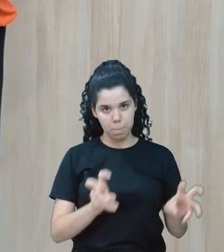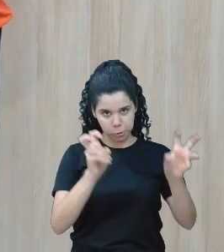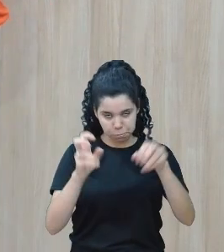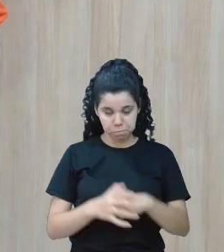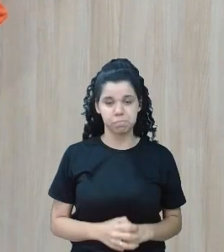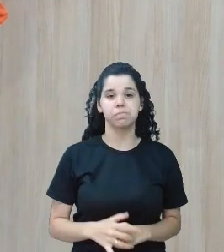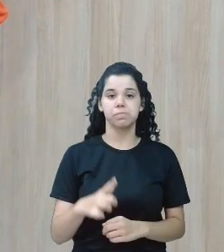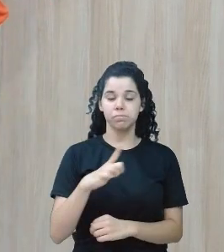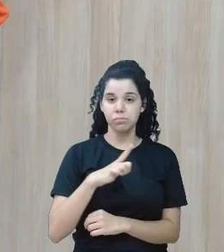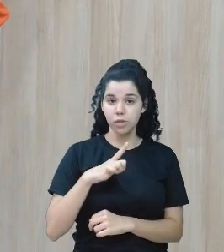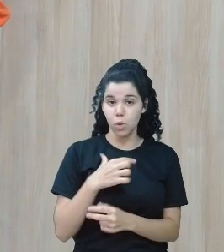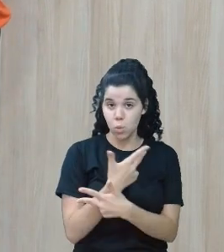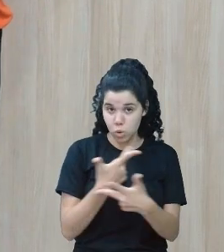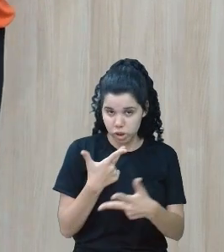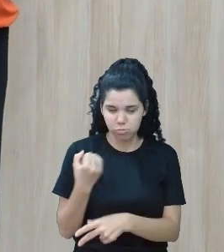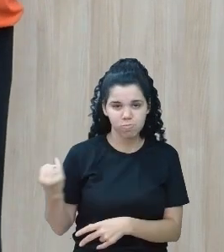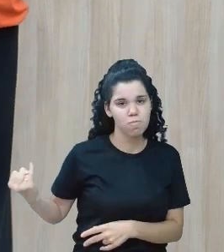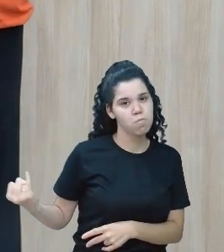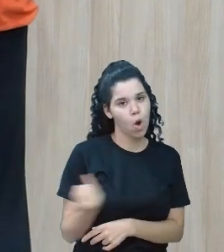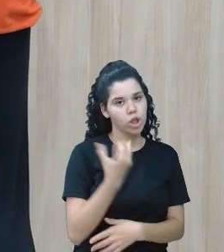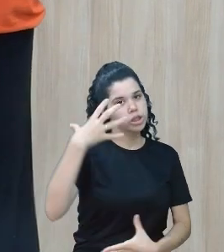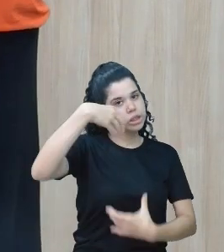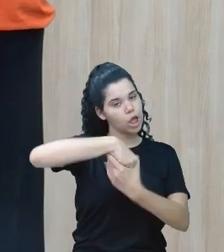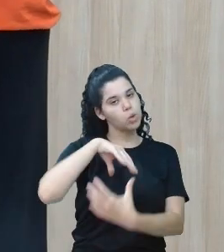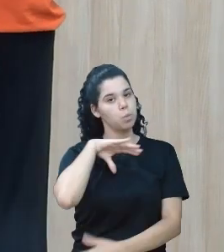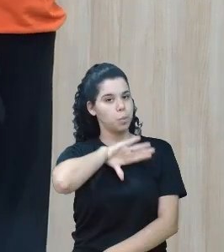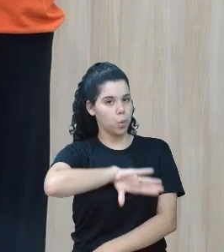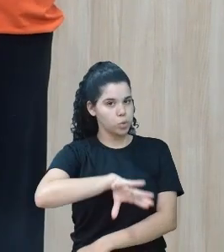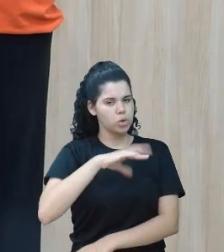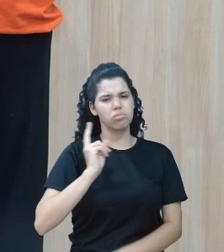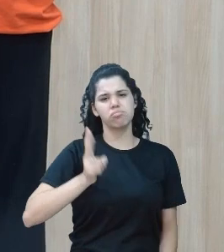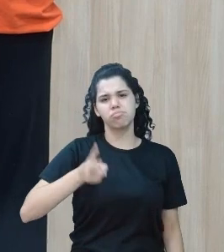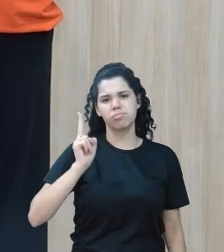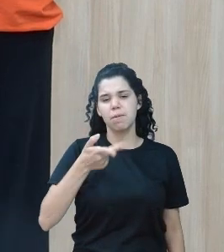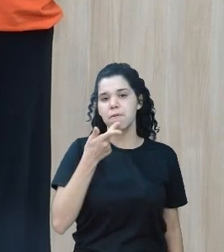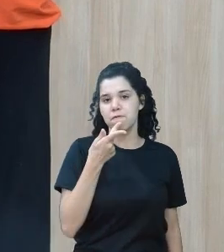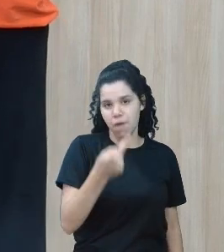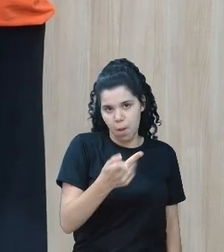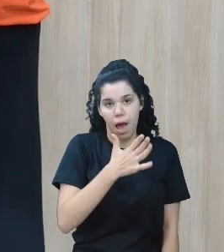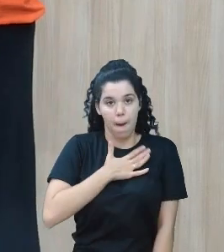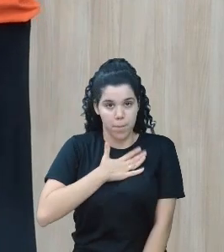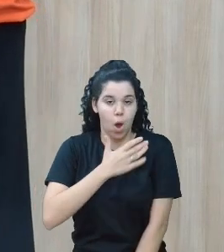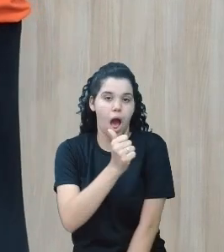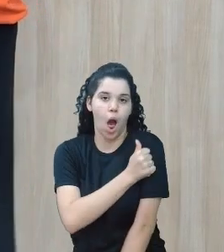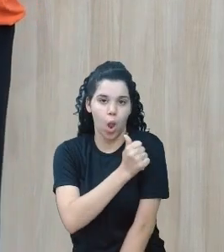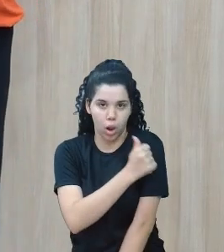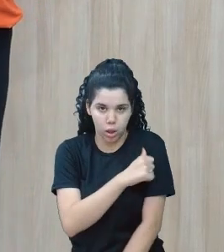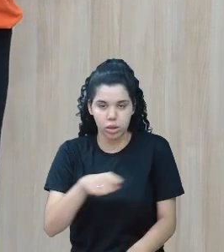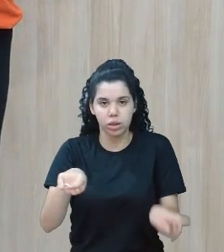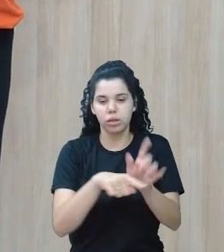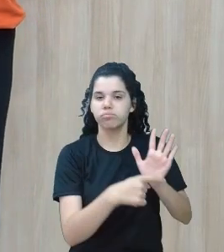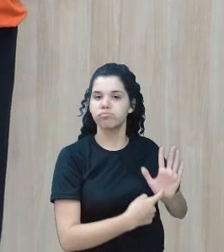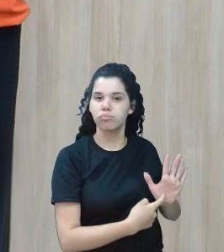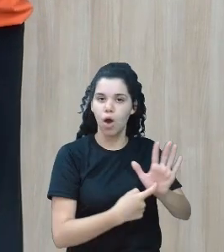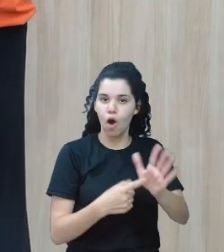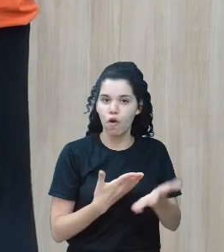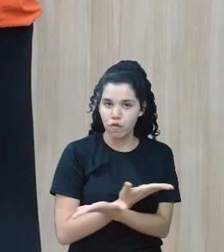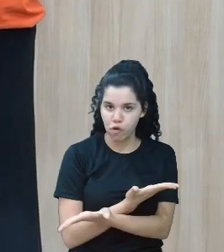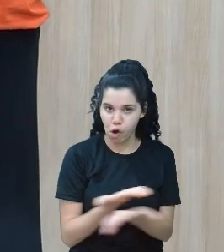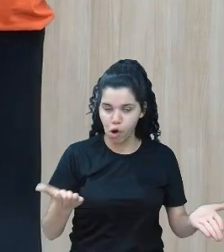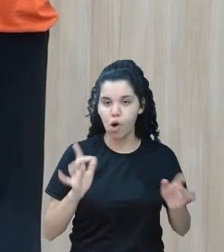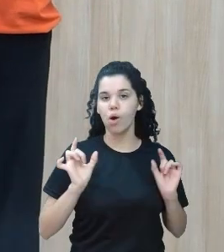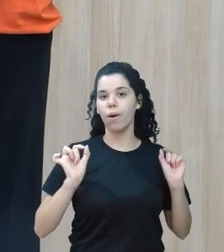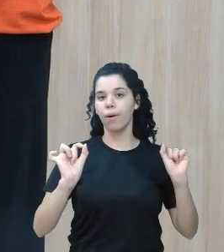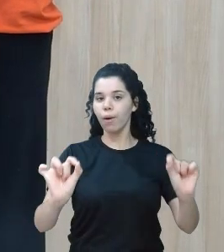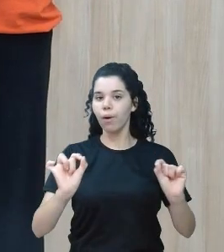muito importante em língua portuguesa que eu costumo falar para os meus alunos e, consequentemente, trago para vocês,